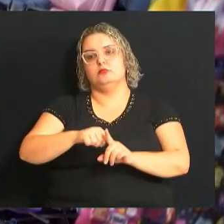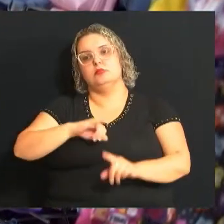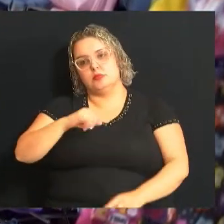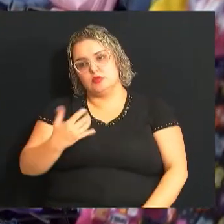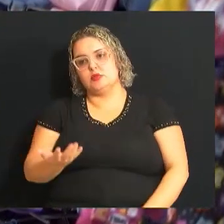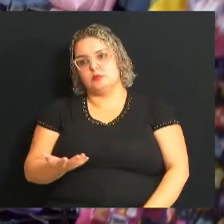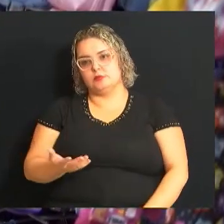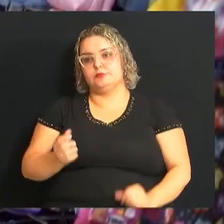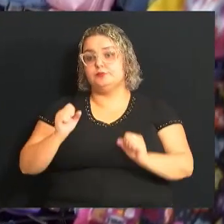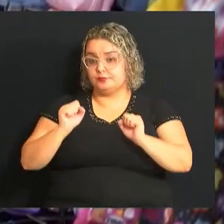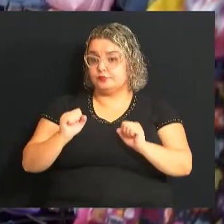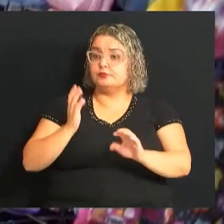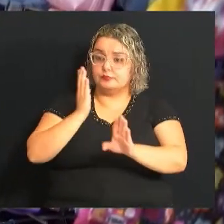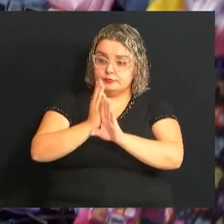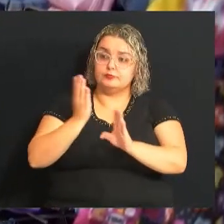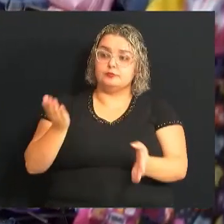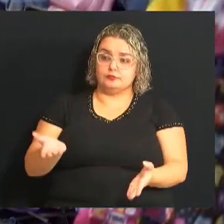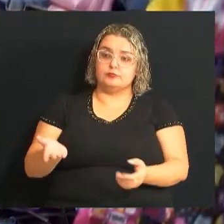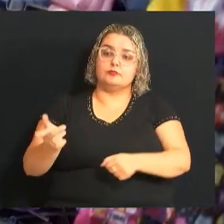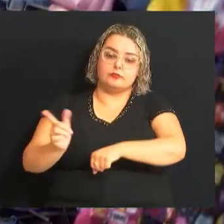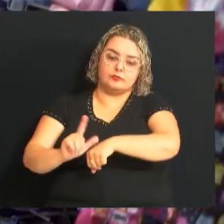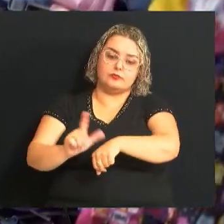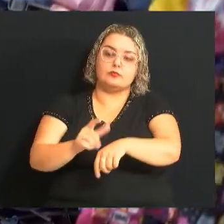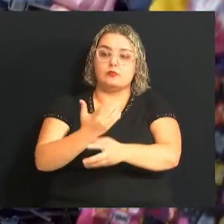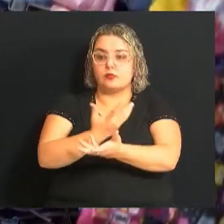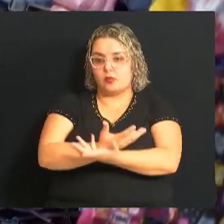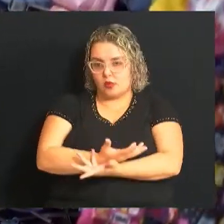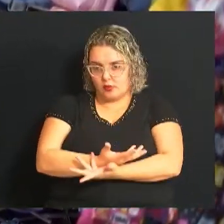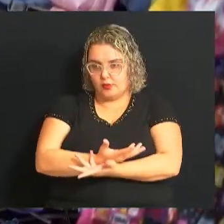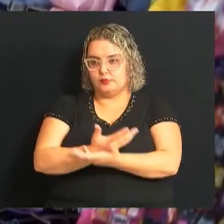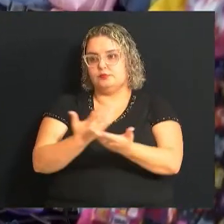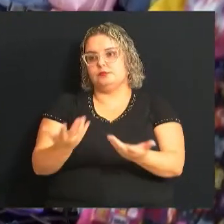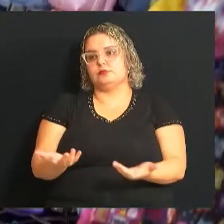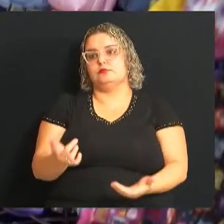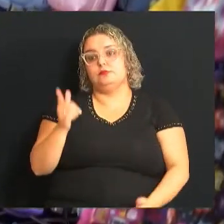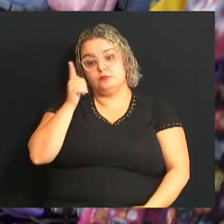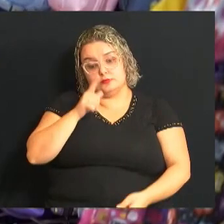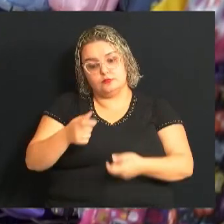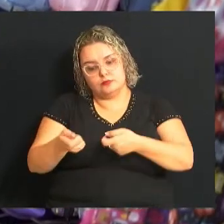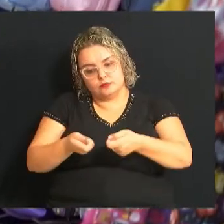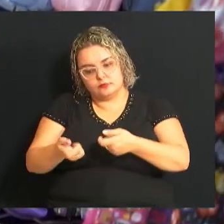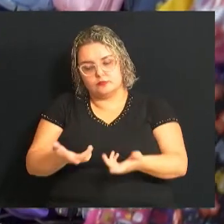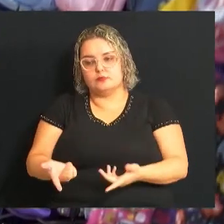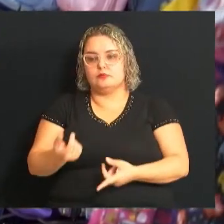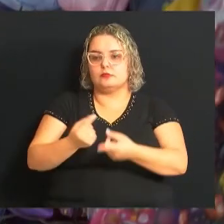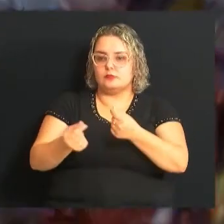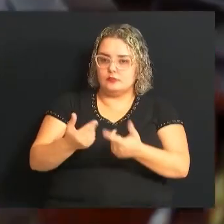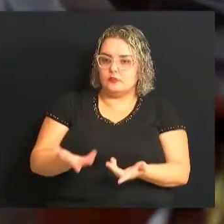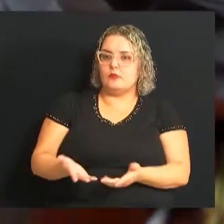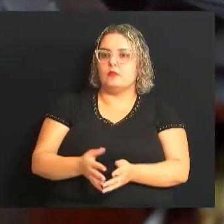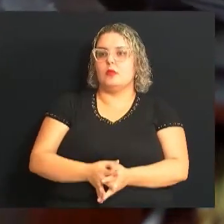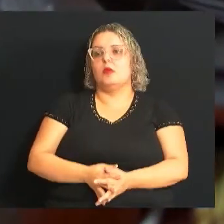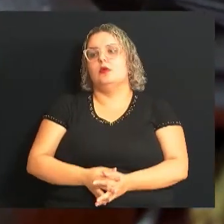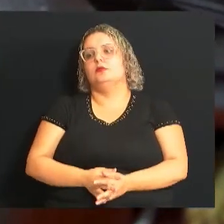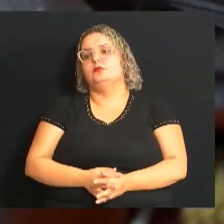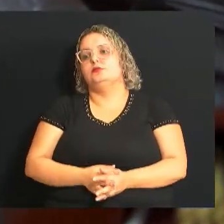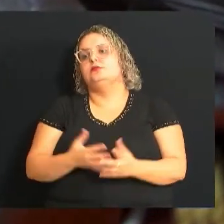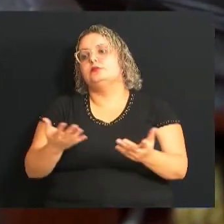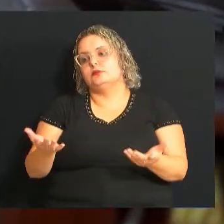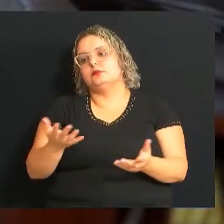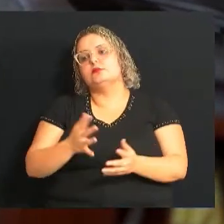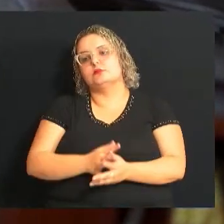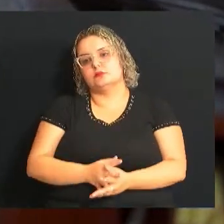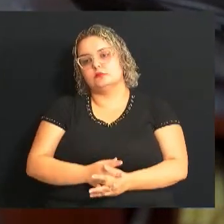ser, você vai encontrar as lojas mais vazias, vai conseguir negociar mais o preço, né? Então,